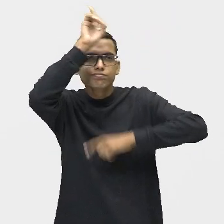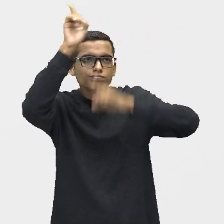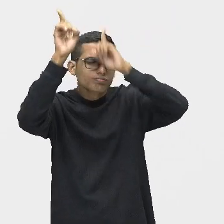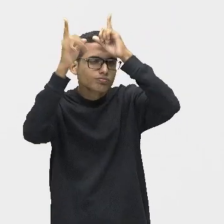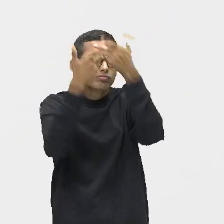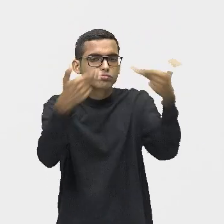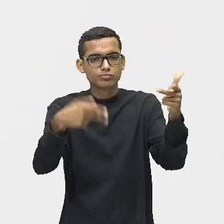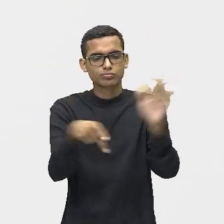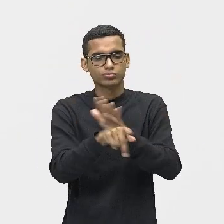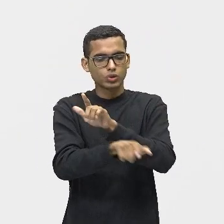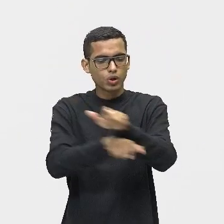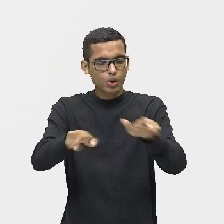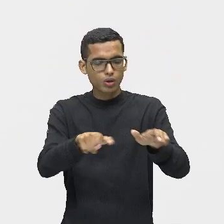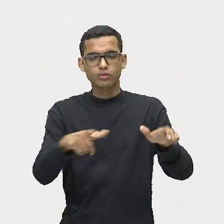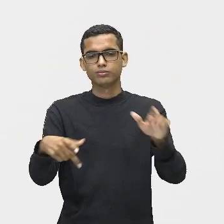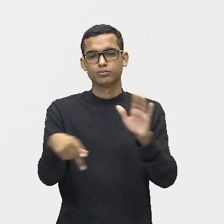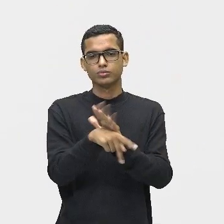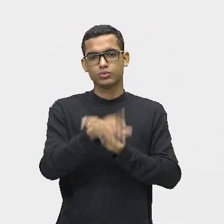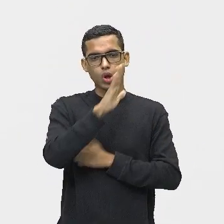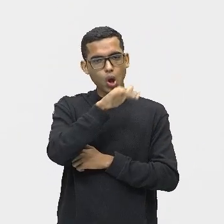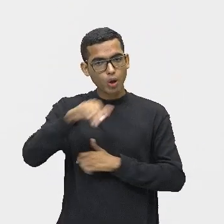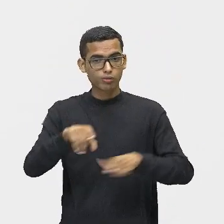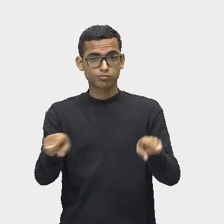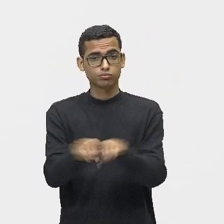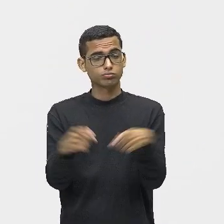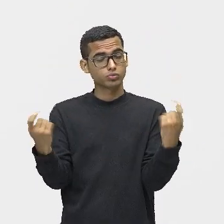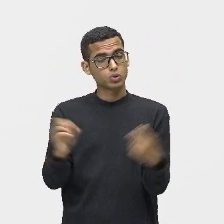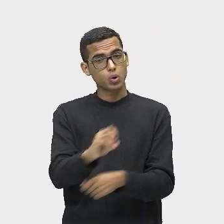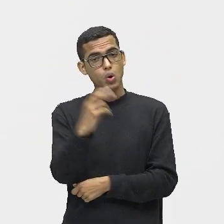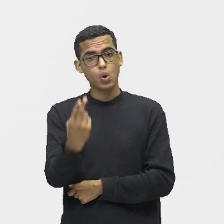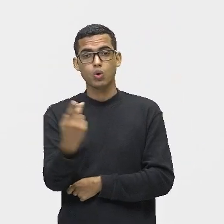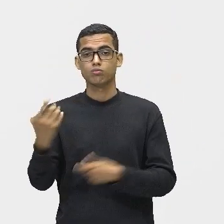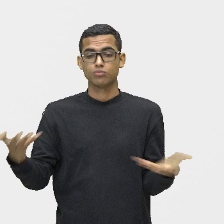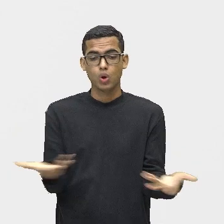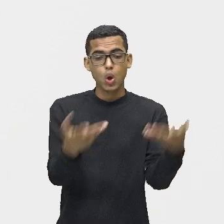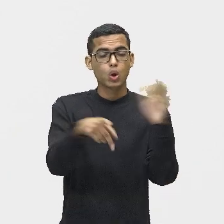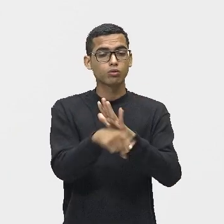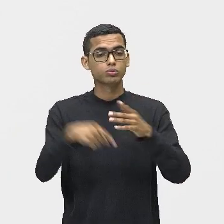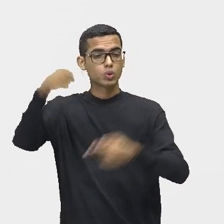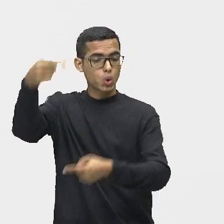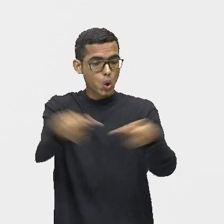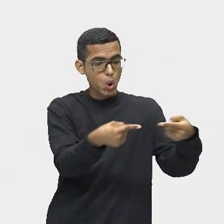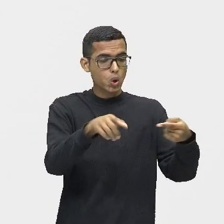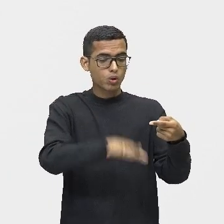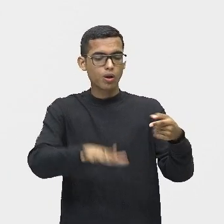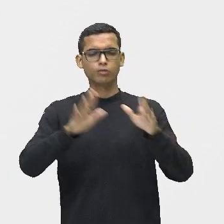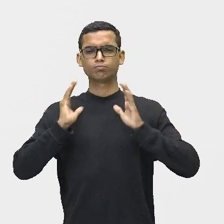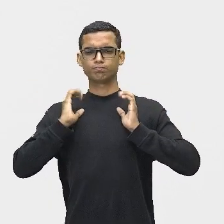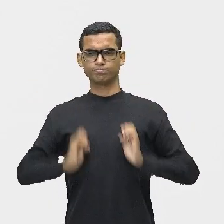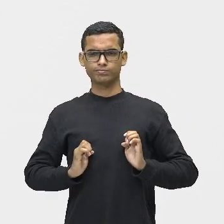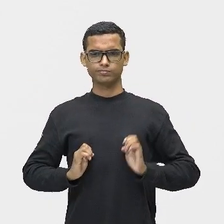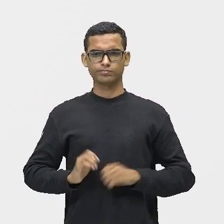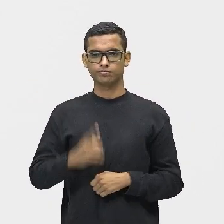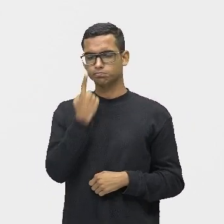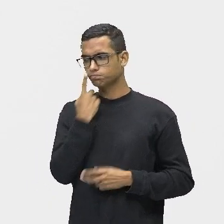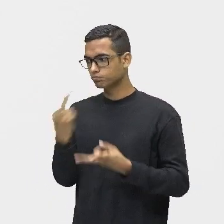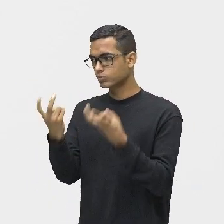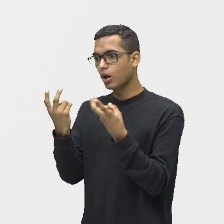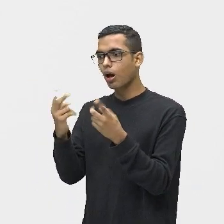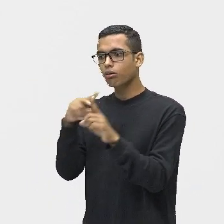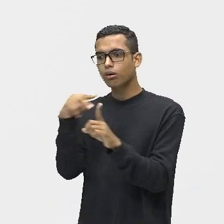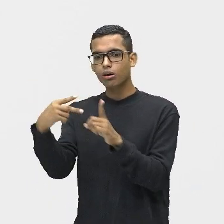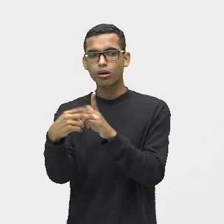imaginação criativa e até mesmo promover discussões sobre questões éticas. Então ele acaba colocando um outro olhar, um